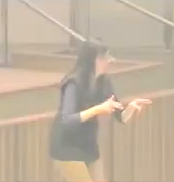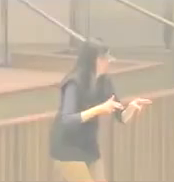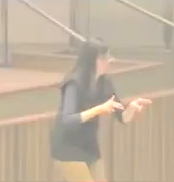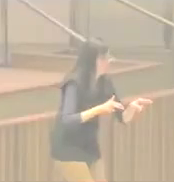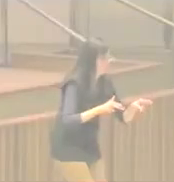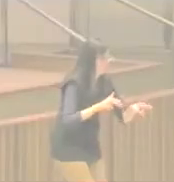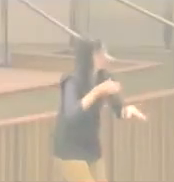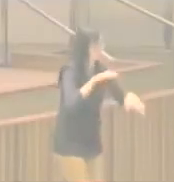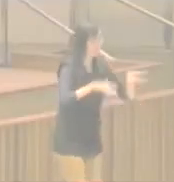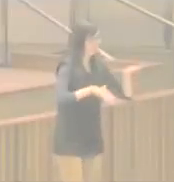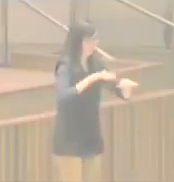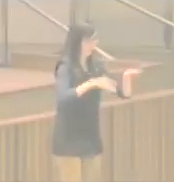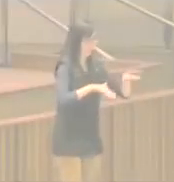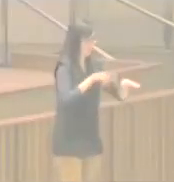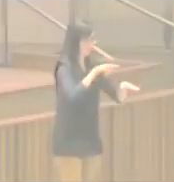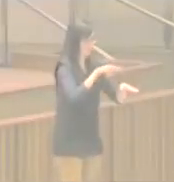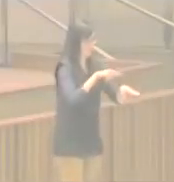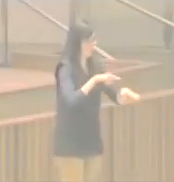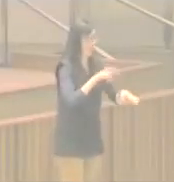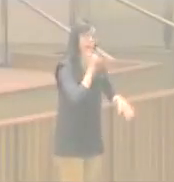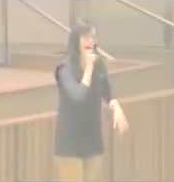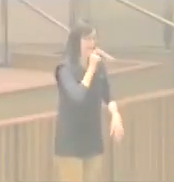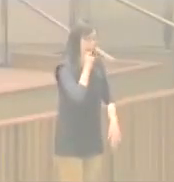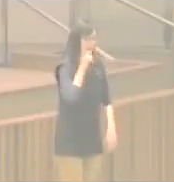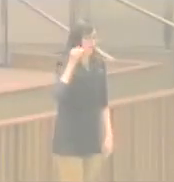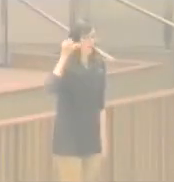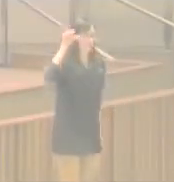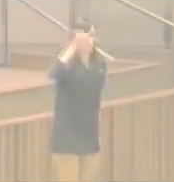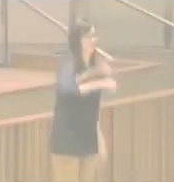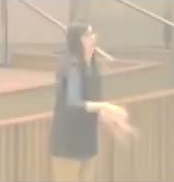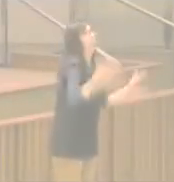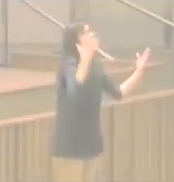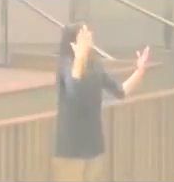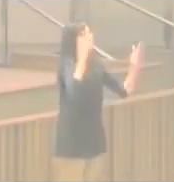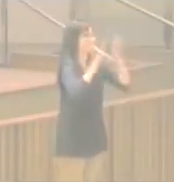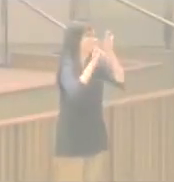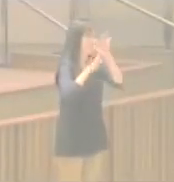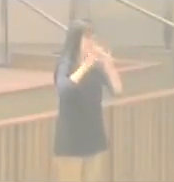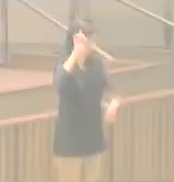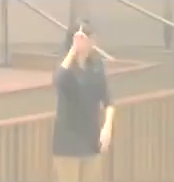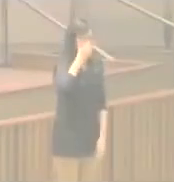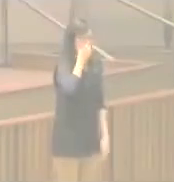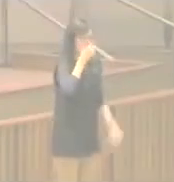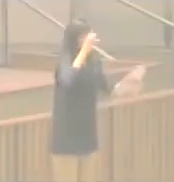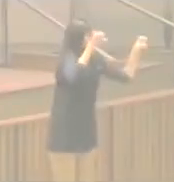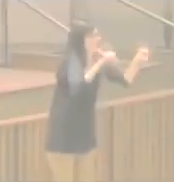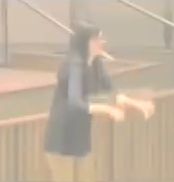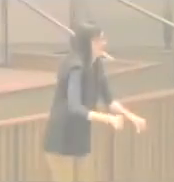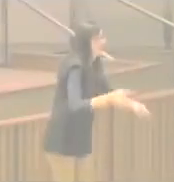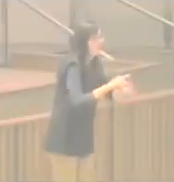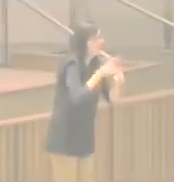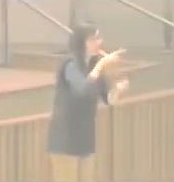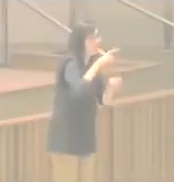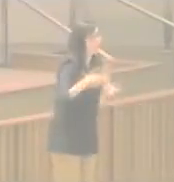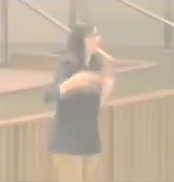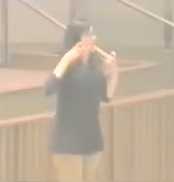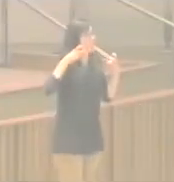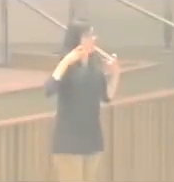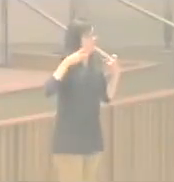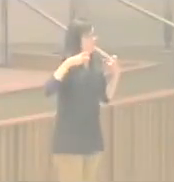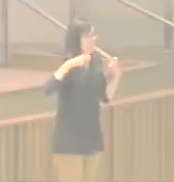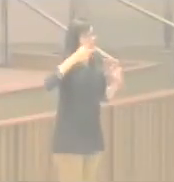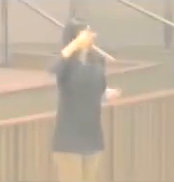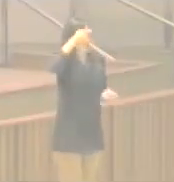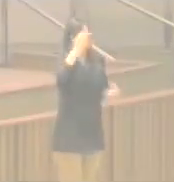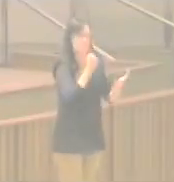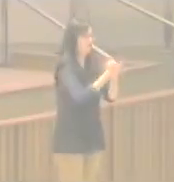sabe você não chegou lá na masmorra ainda. Louvado seja Deus. Mas só você não percebeu que está aprisionado.